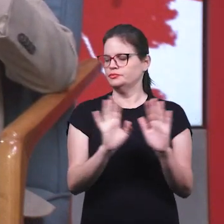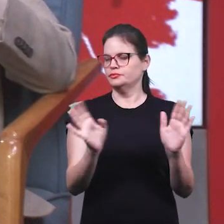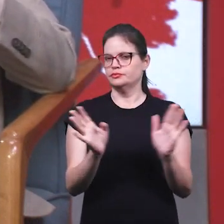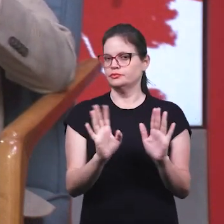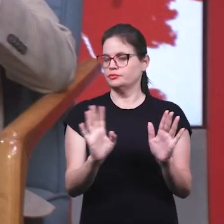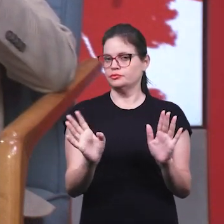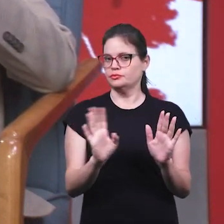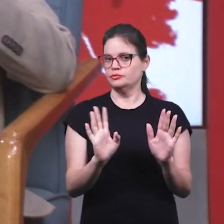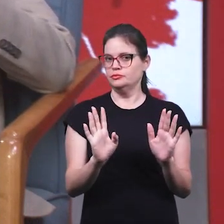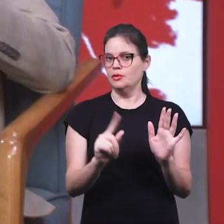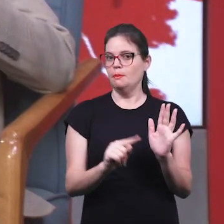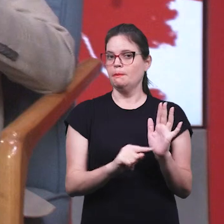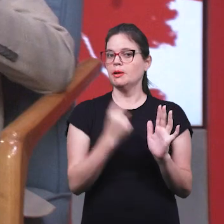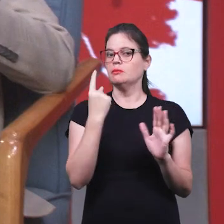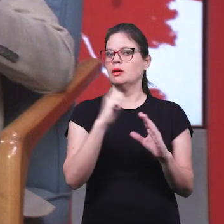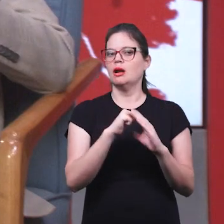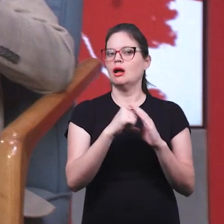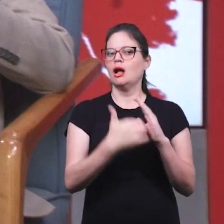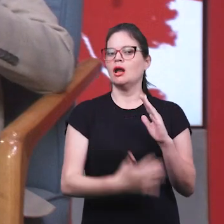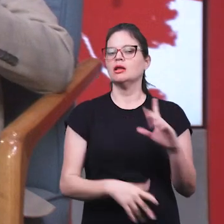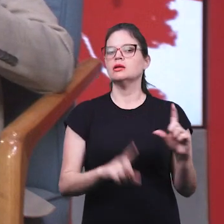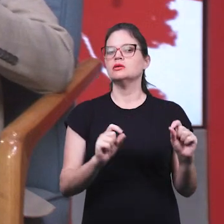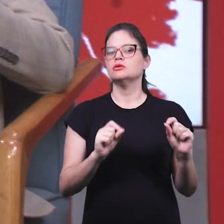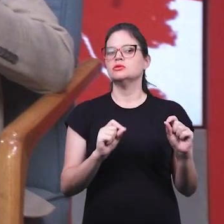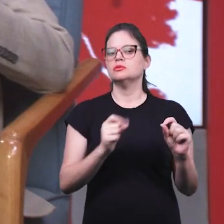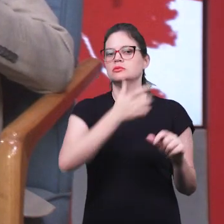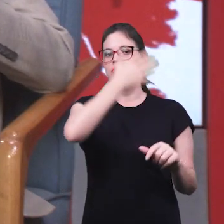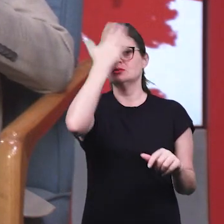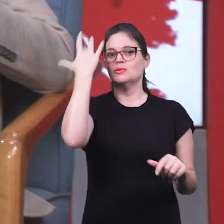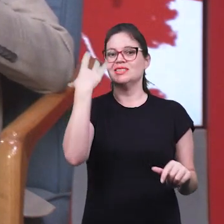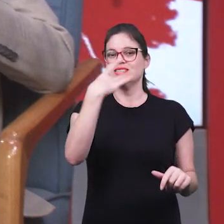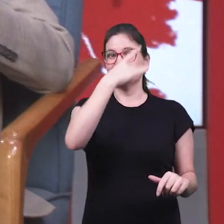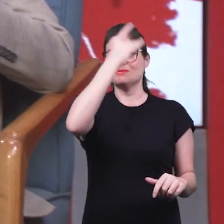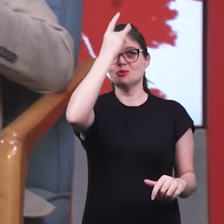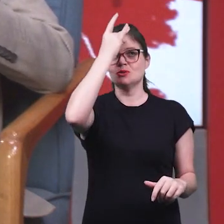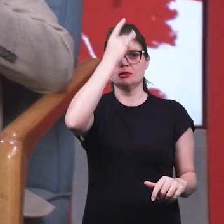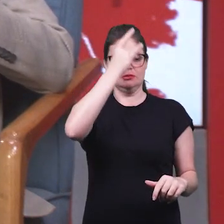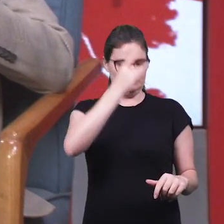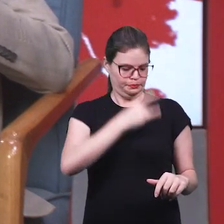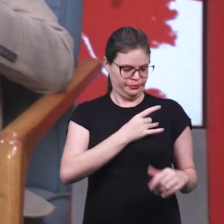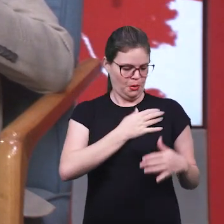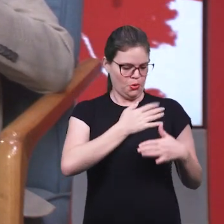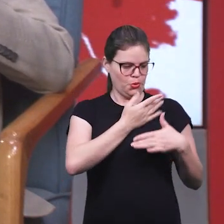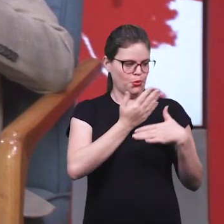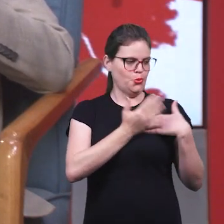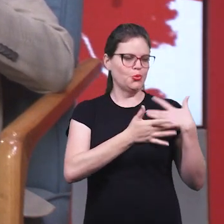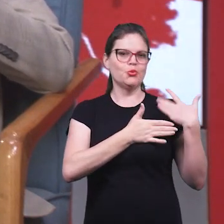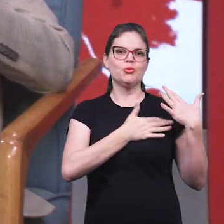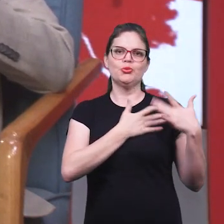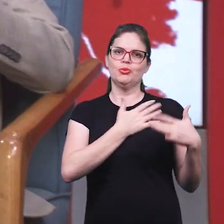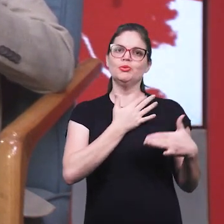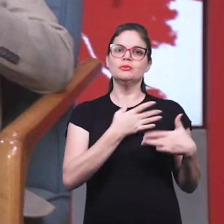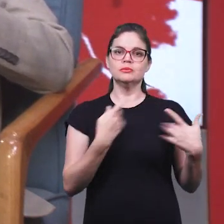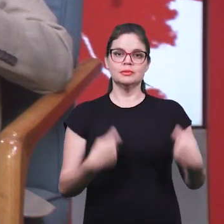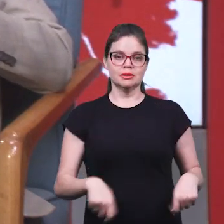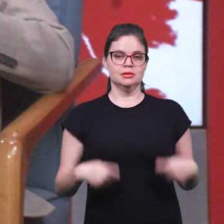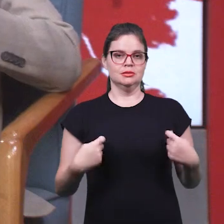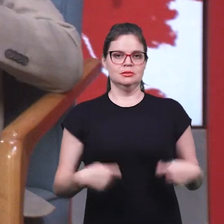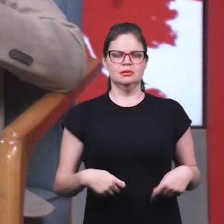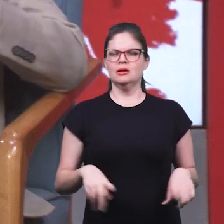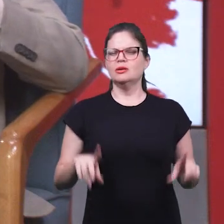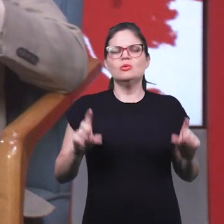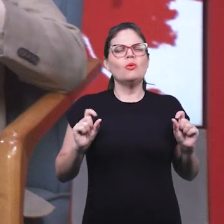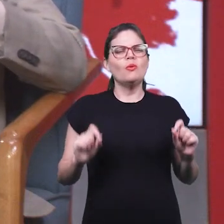de especial. A primeira característica é que seja cheio do Espírito Santo.